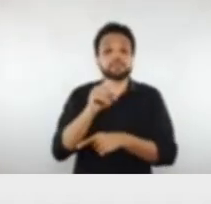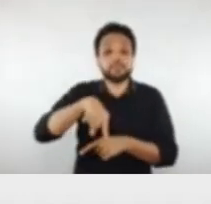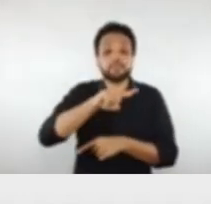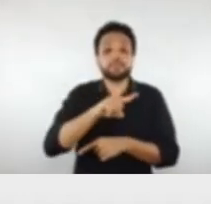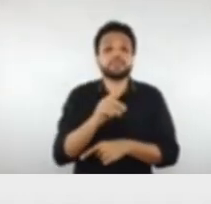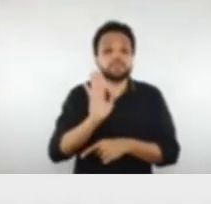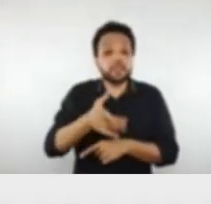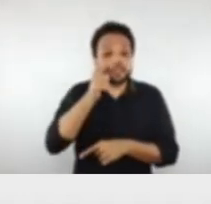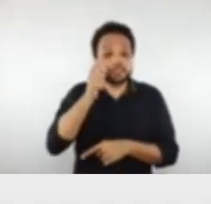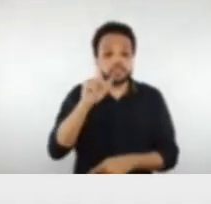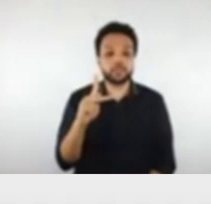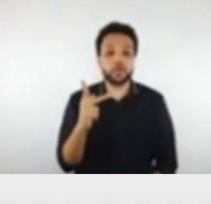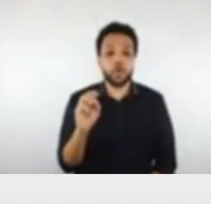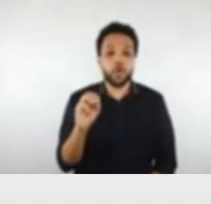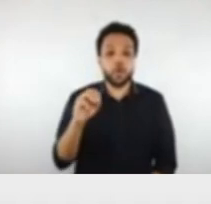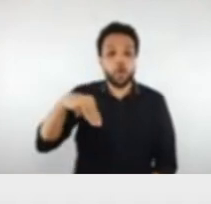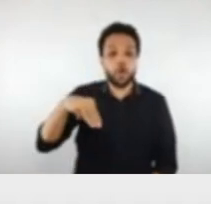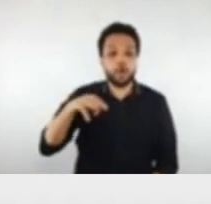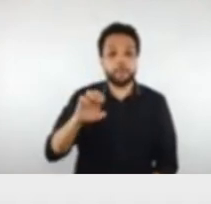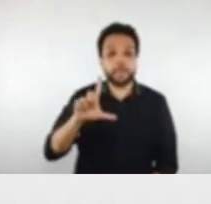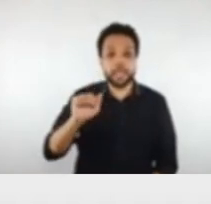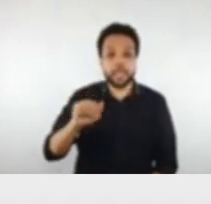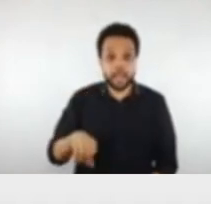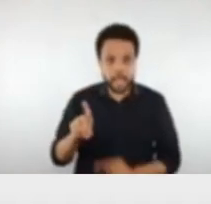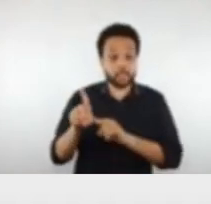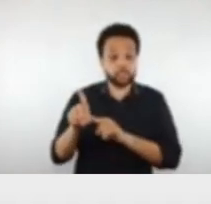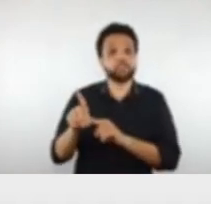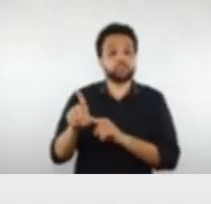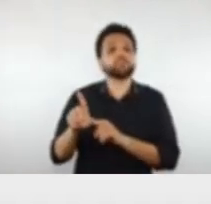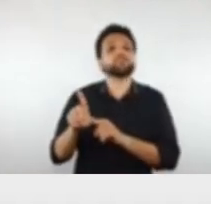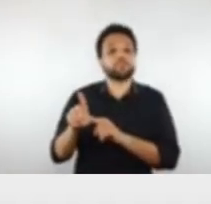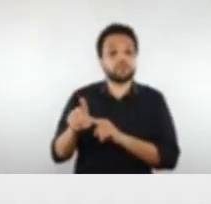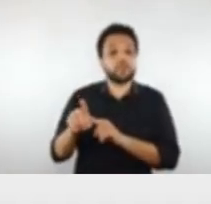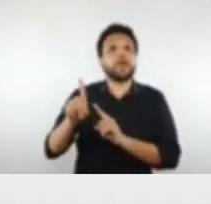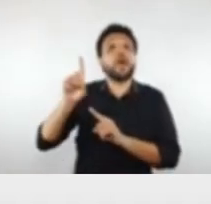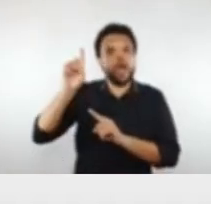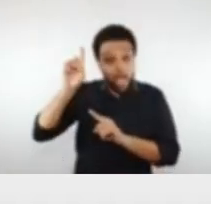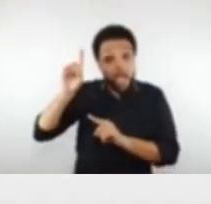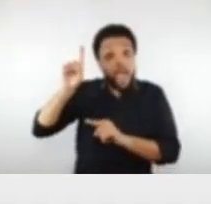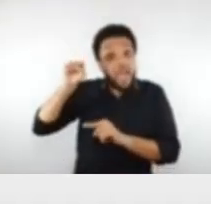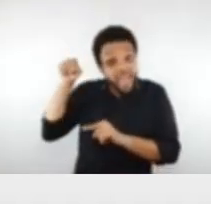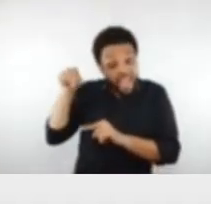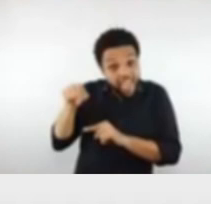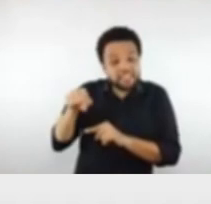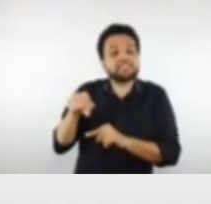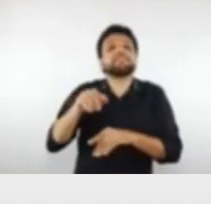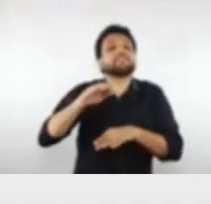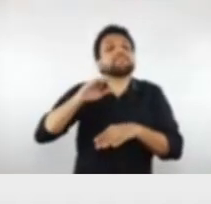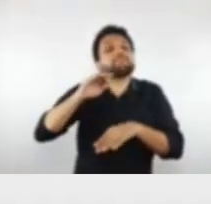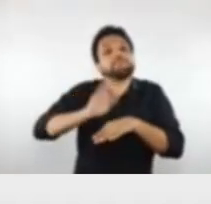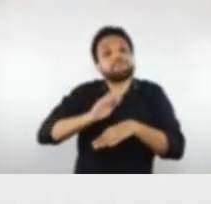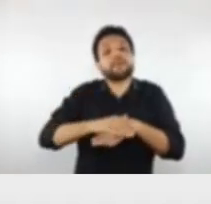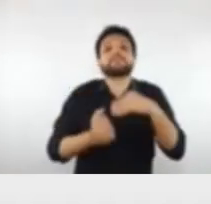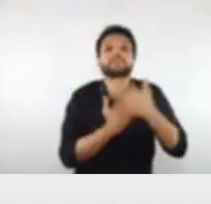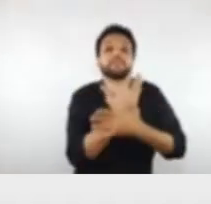Mas Homeland, que foi produzido nos Estados Unidos, é baseado numa produção israelense que é Prisioneiros